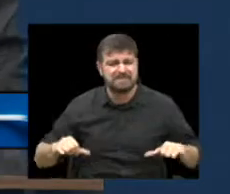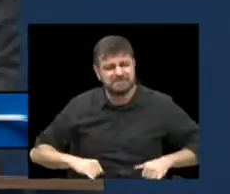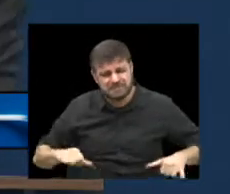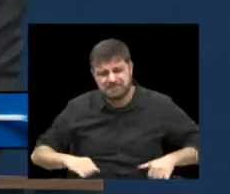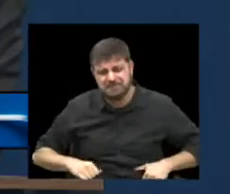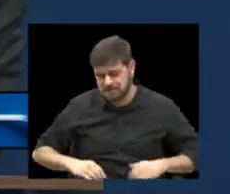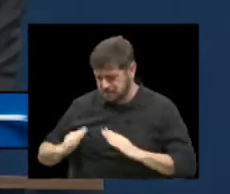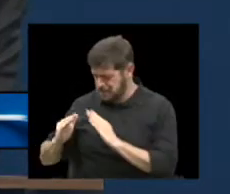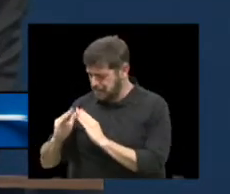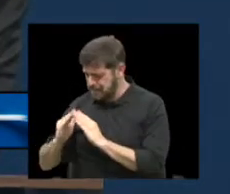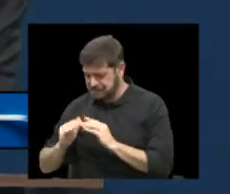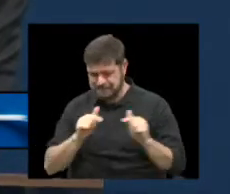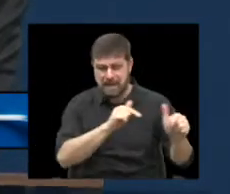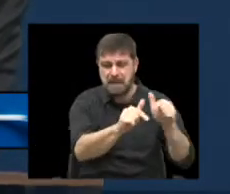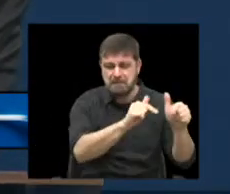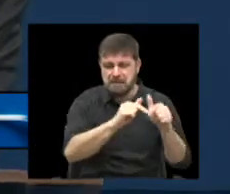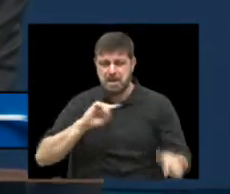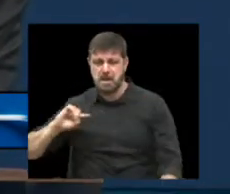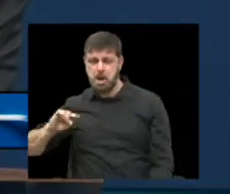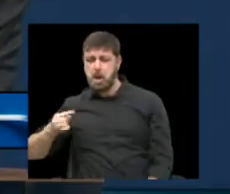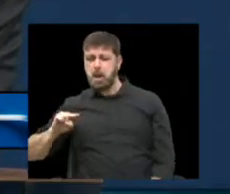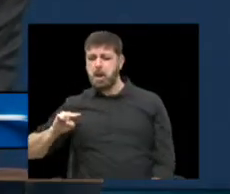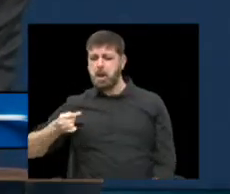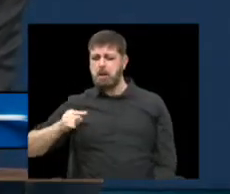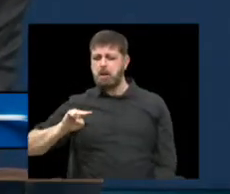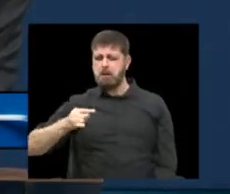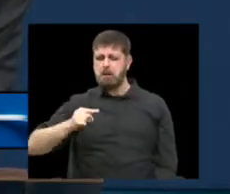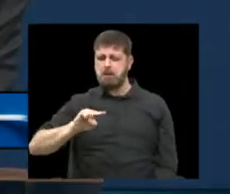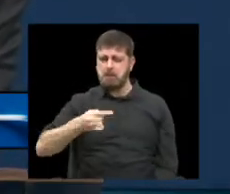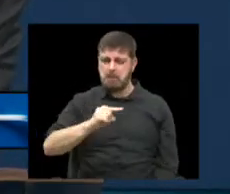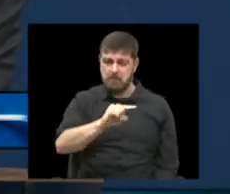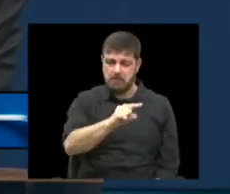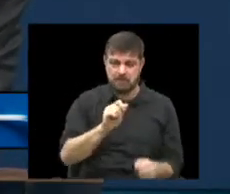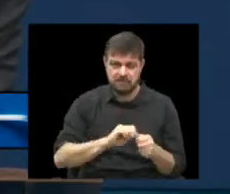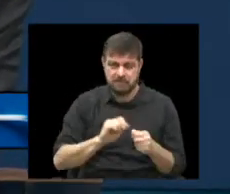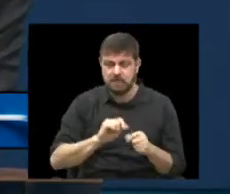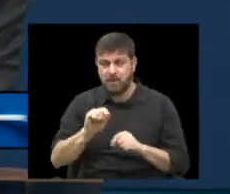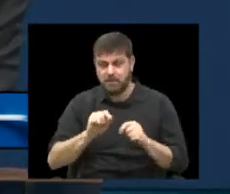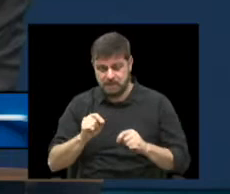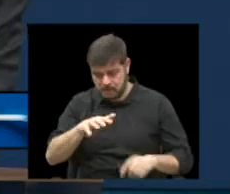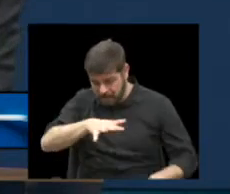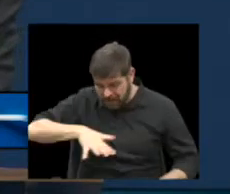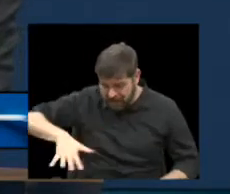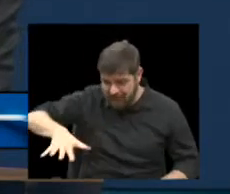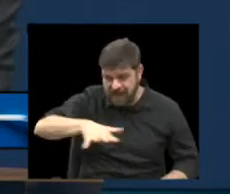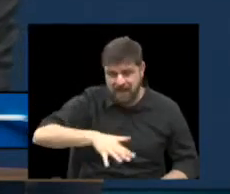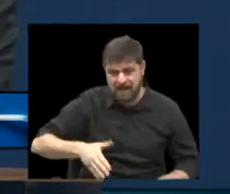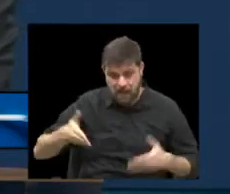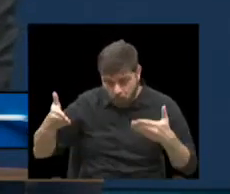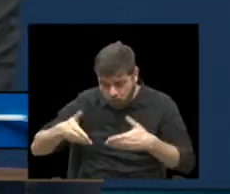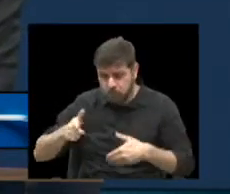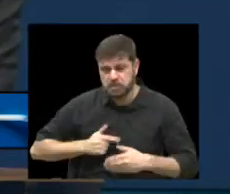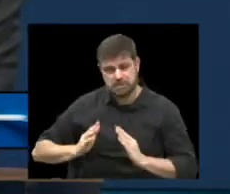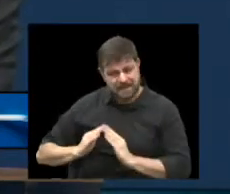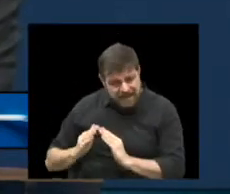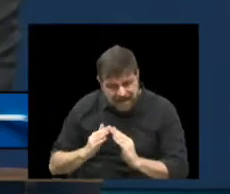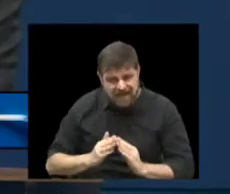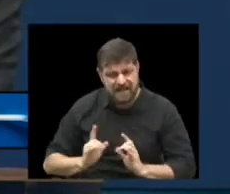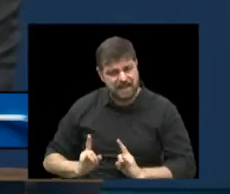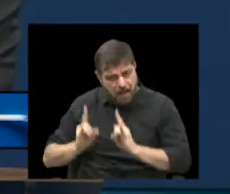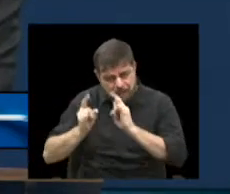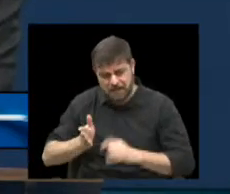ou seja, que promova, né, o adensamento em áreas que hoje já são urbanas. A